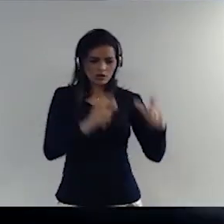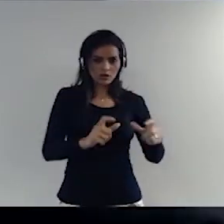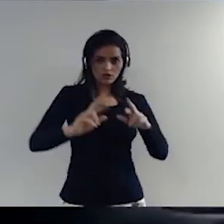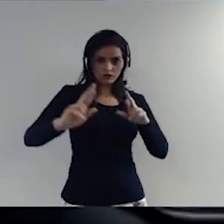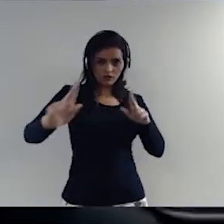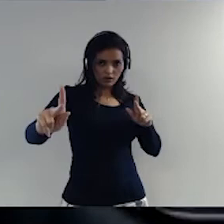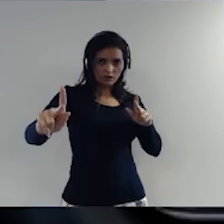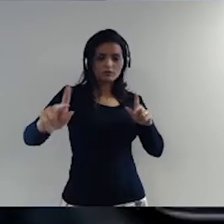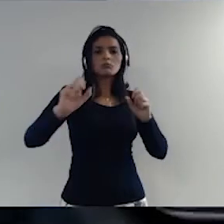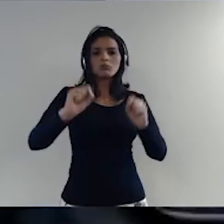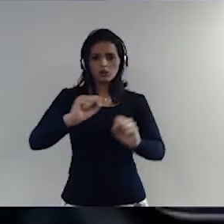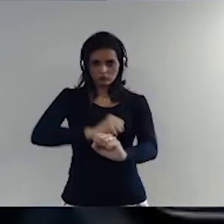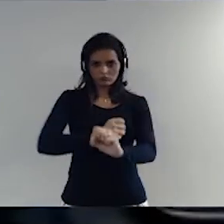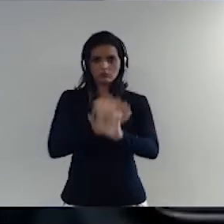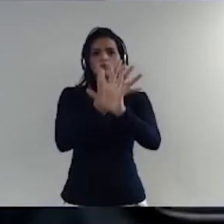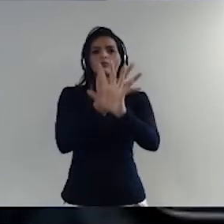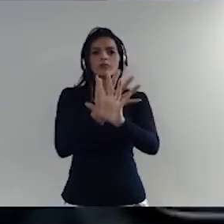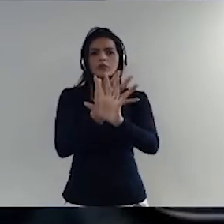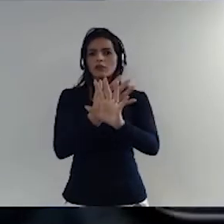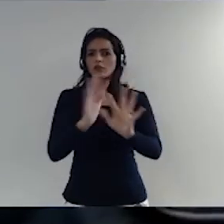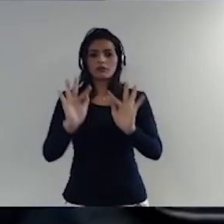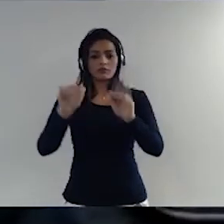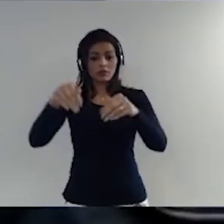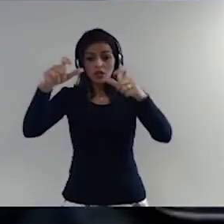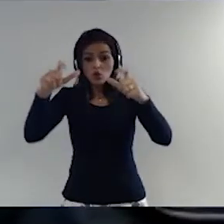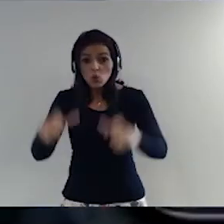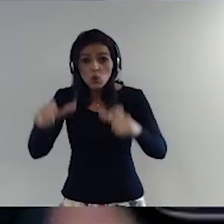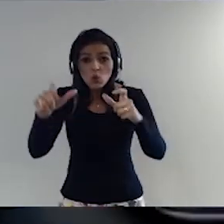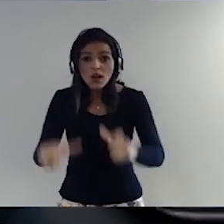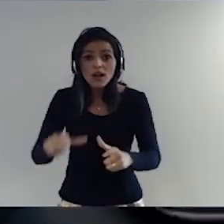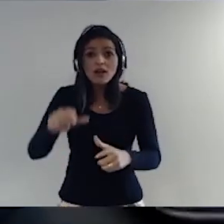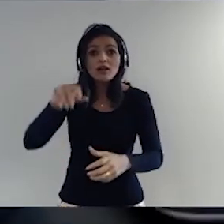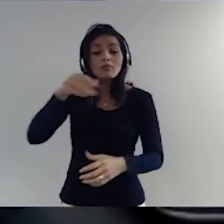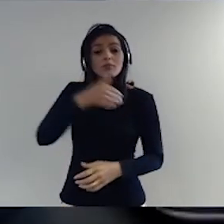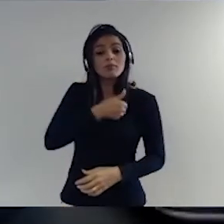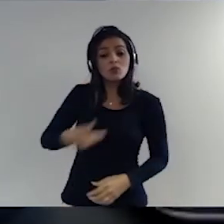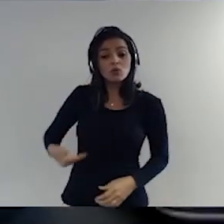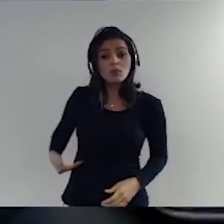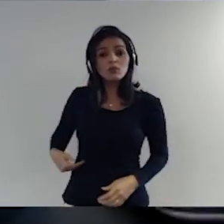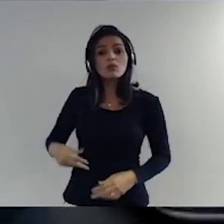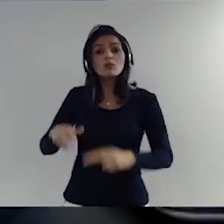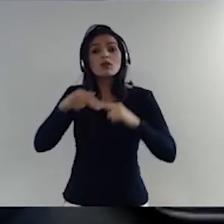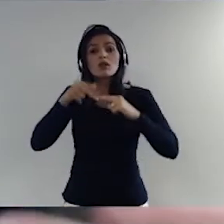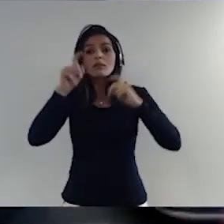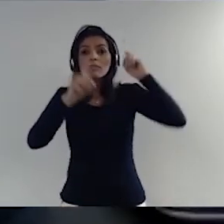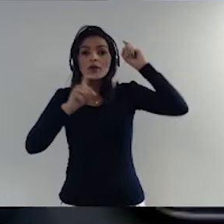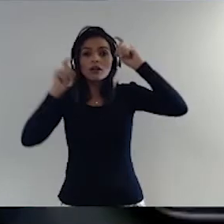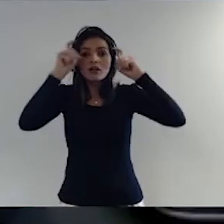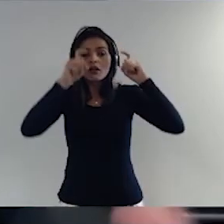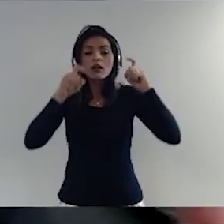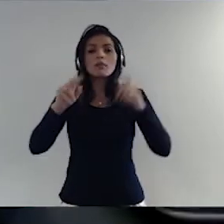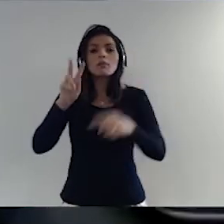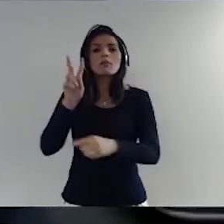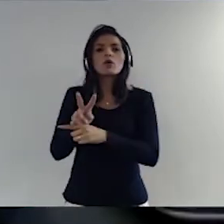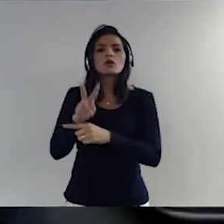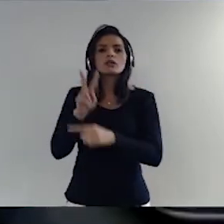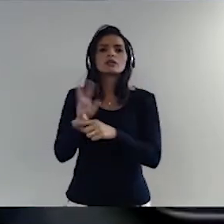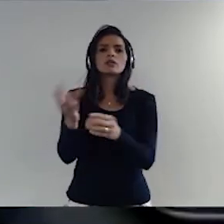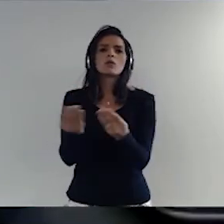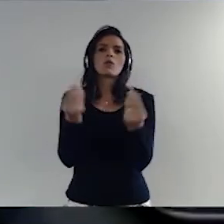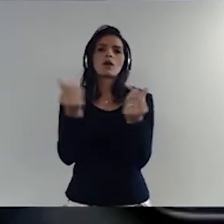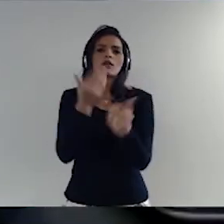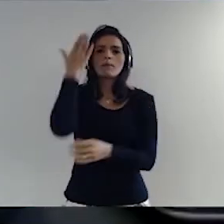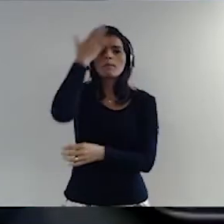serão realizados e concluídos no ambiente público, justamente pela preocupação da proteção e da qualidade